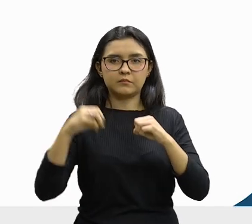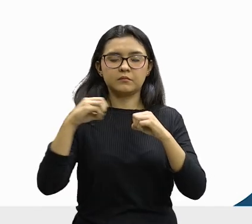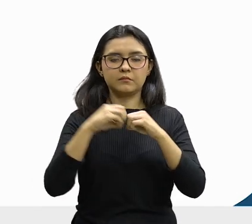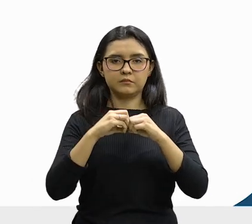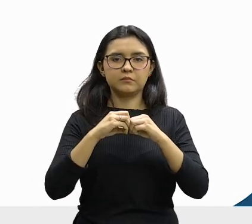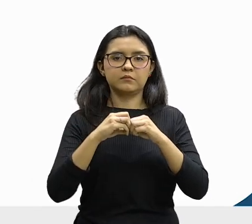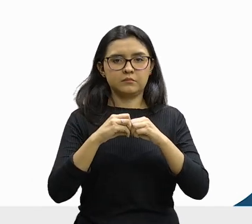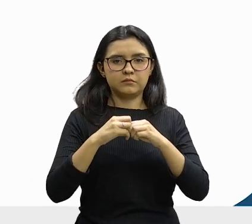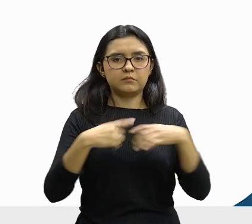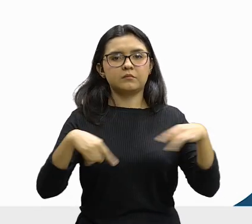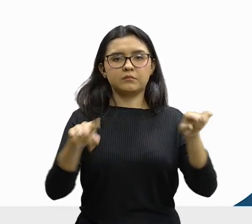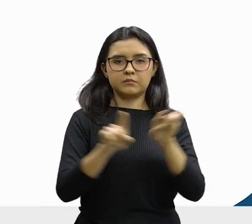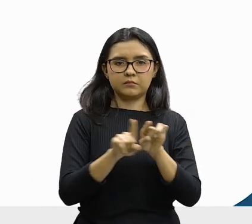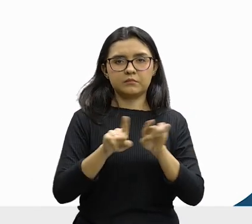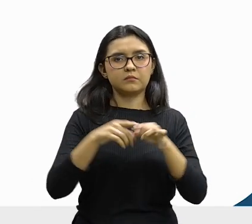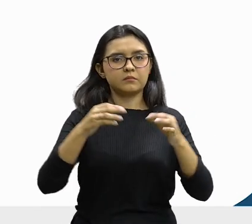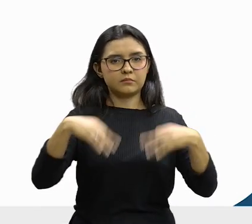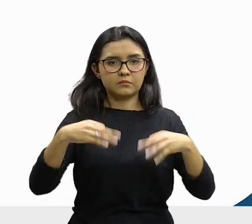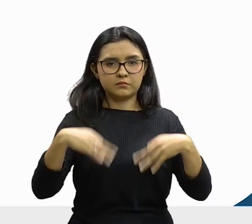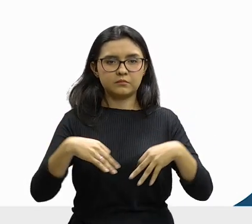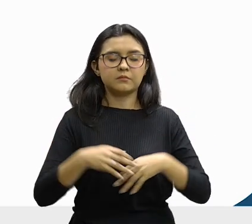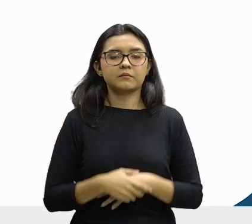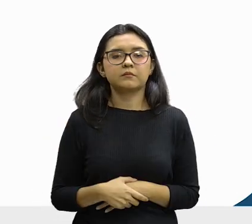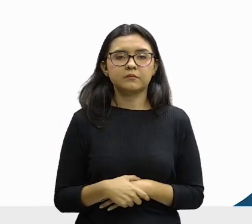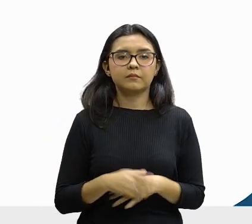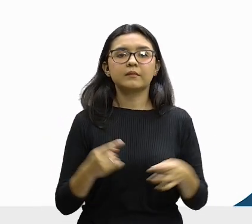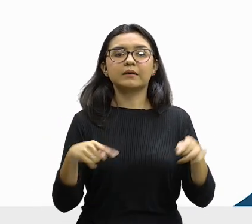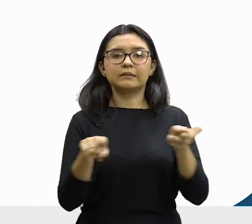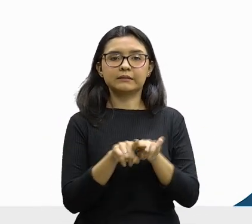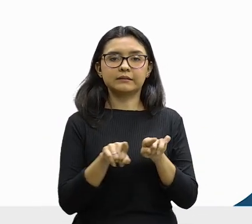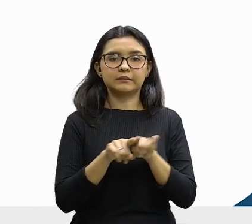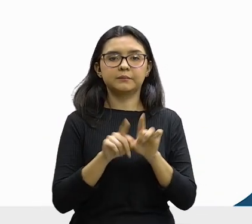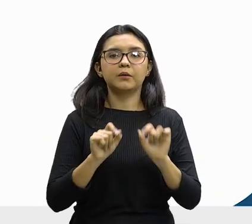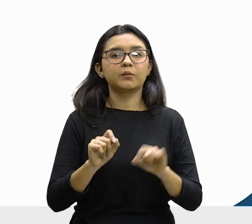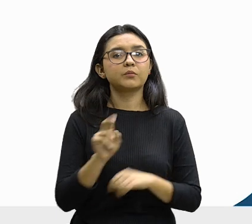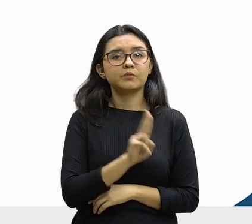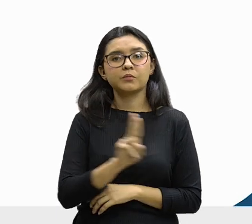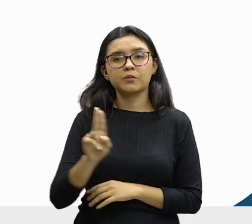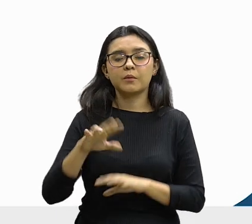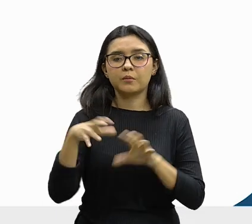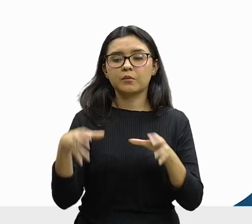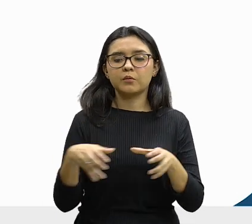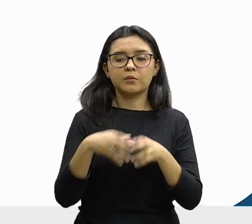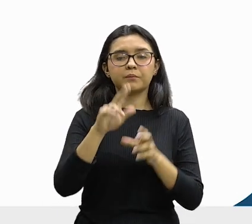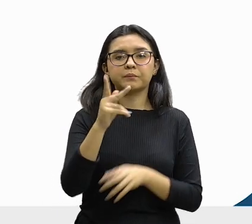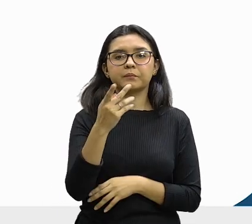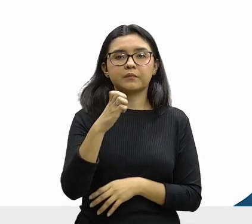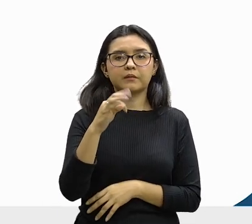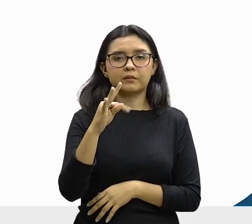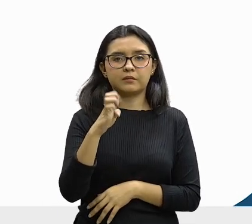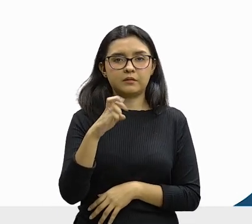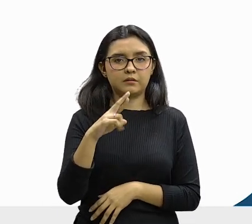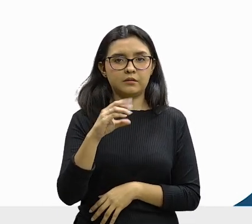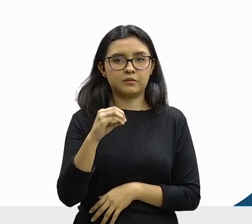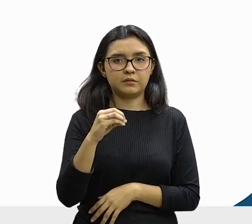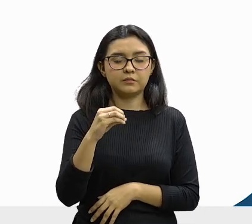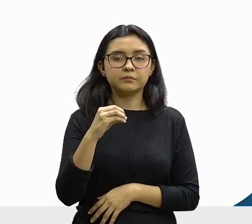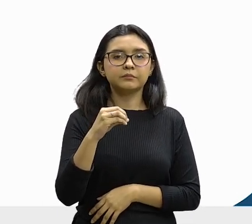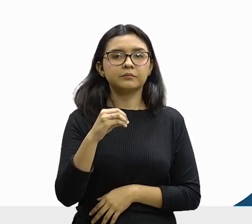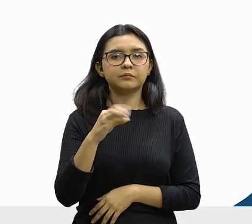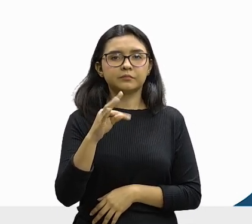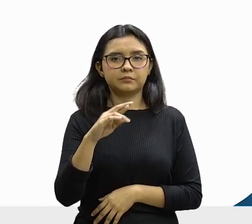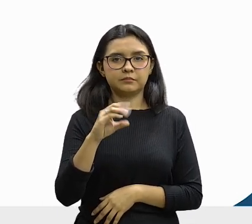Eucariontes, no caso, certo? E heterotróficos. E por que que a malária, no caso, é uma doença